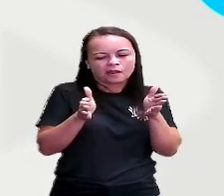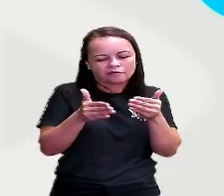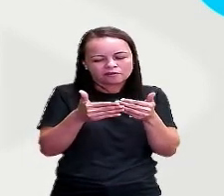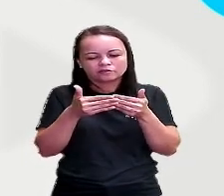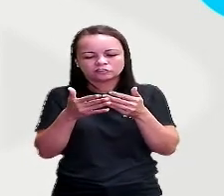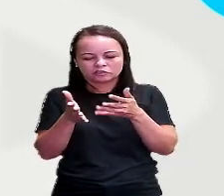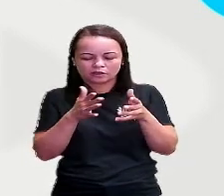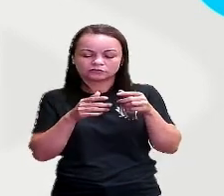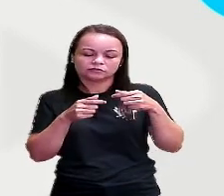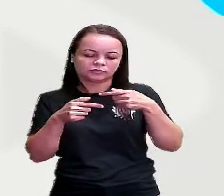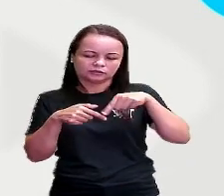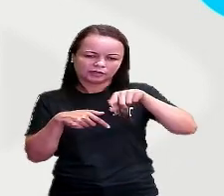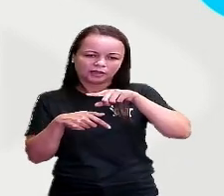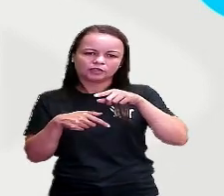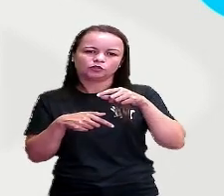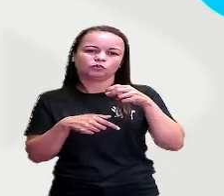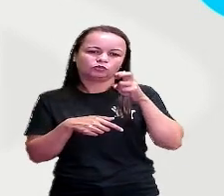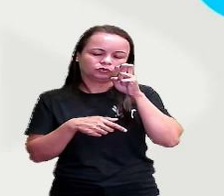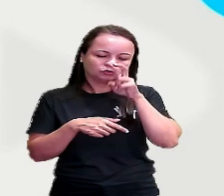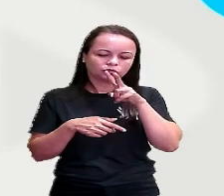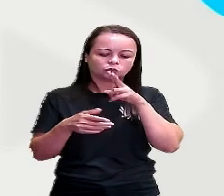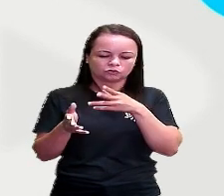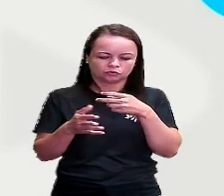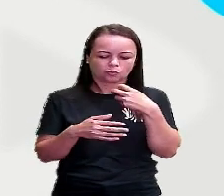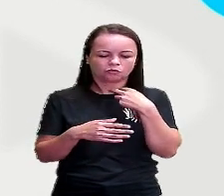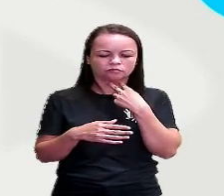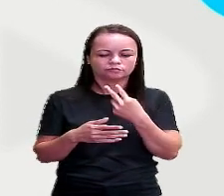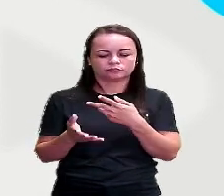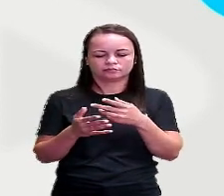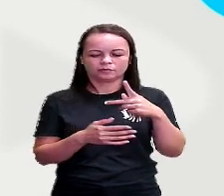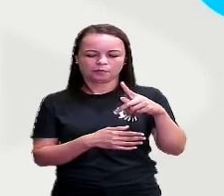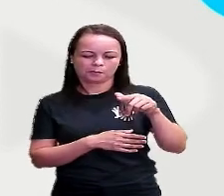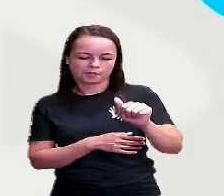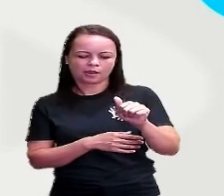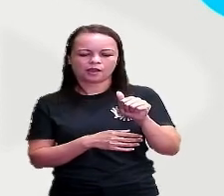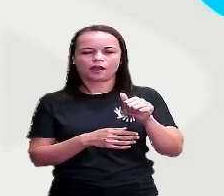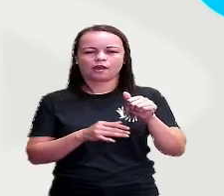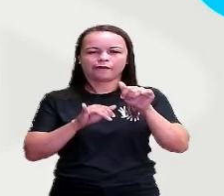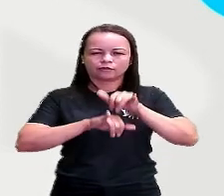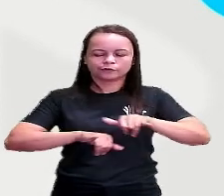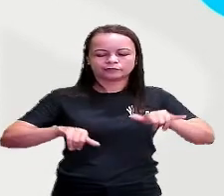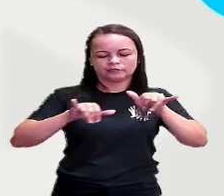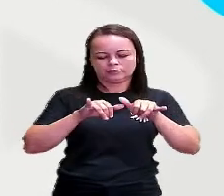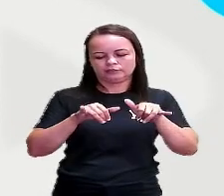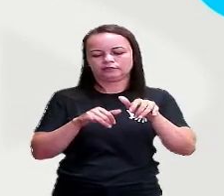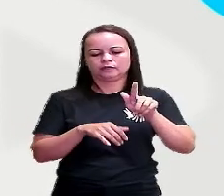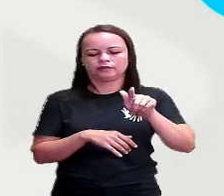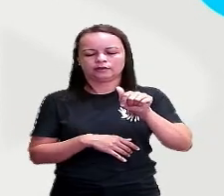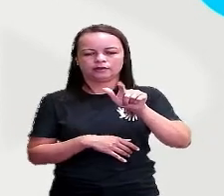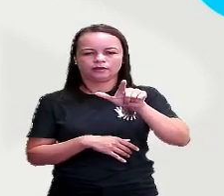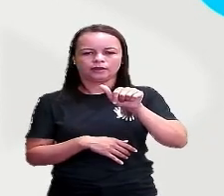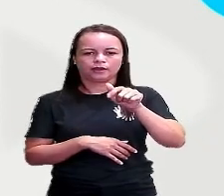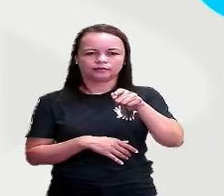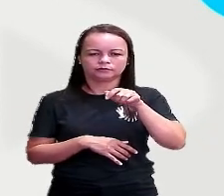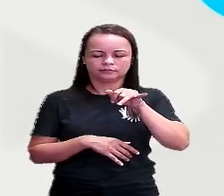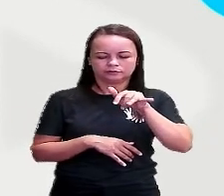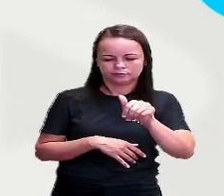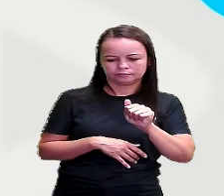você, notícia, pêssego, pá, galáxia,